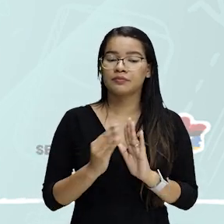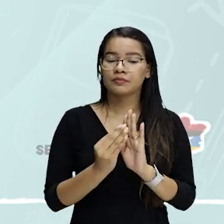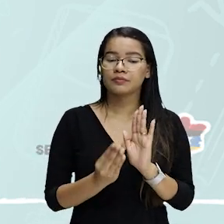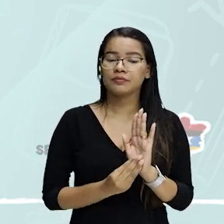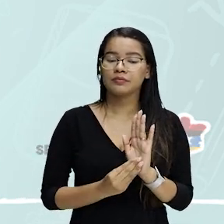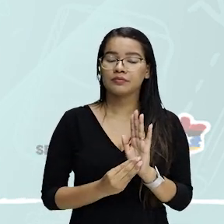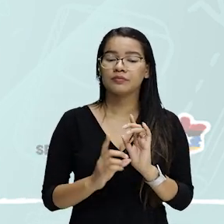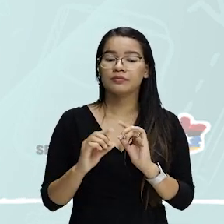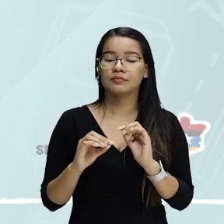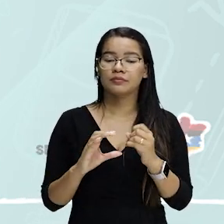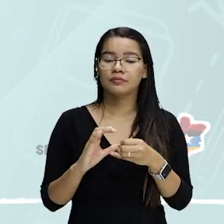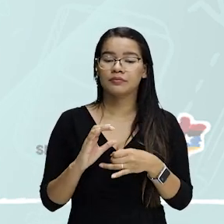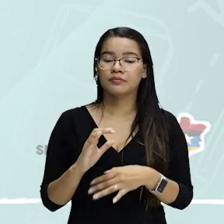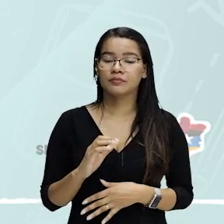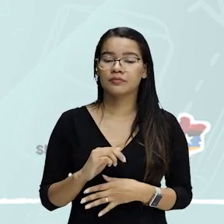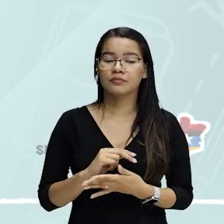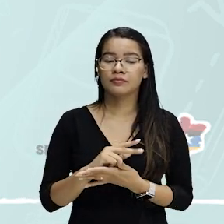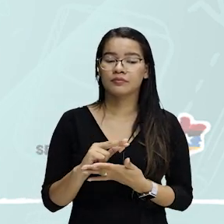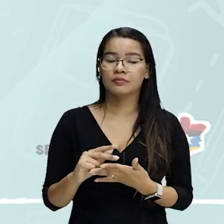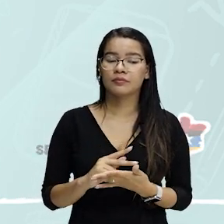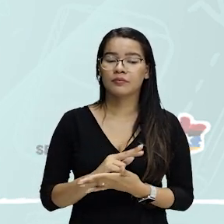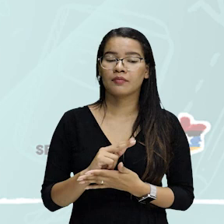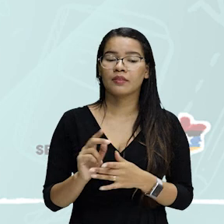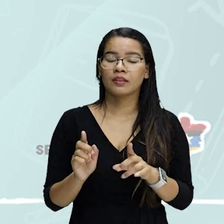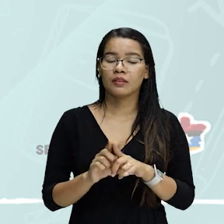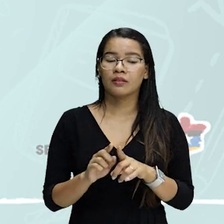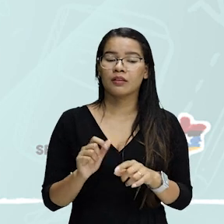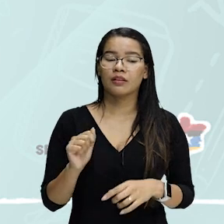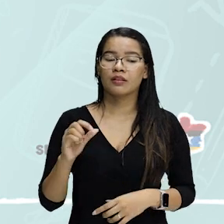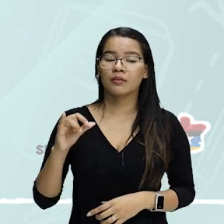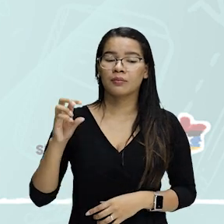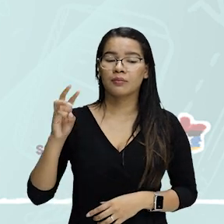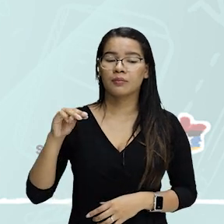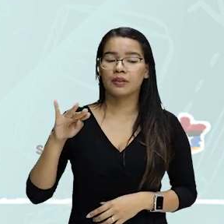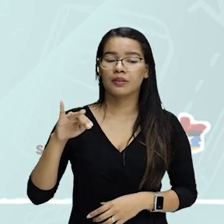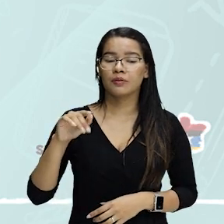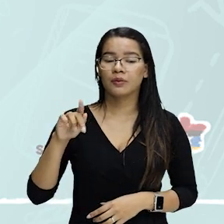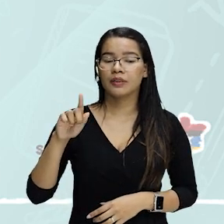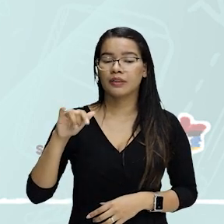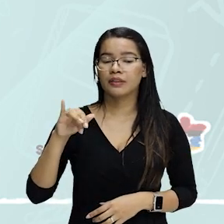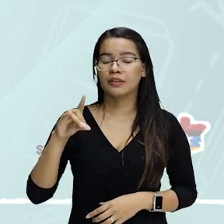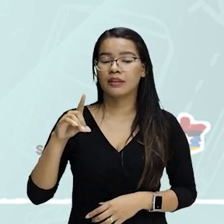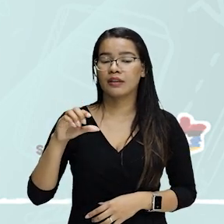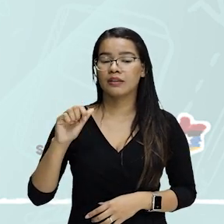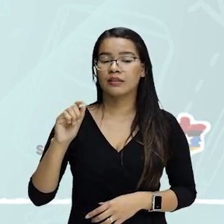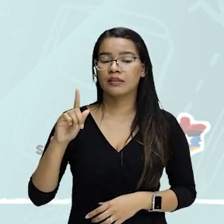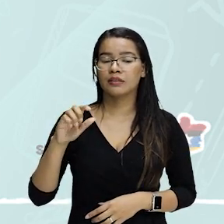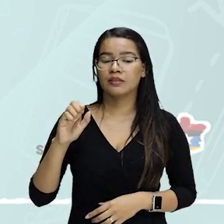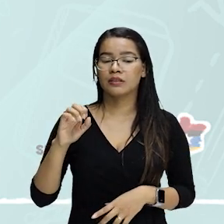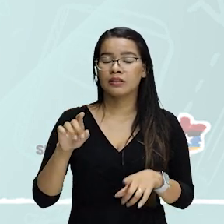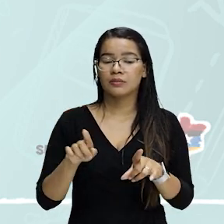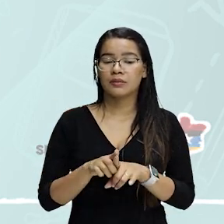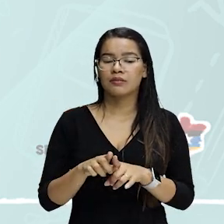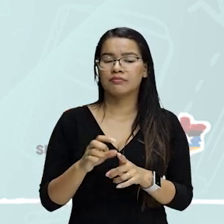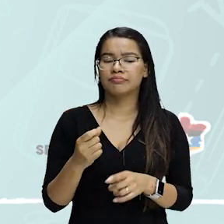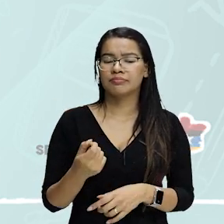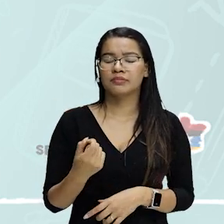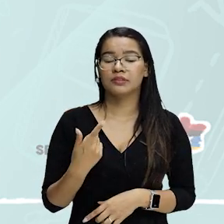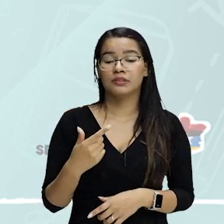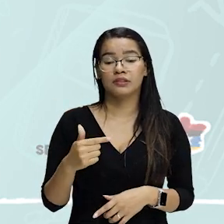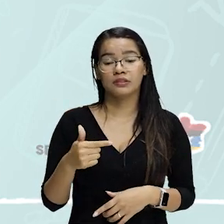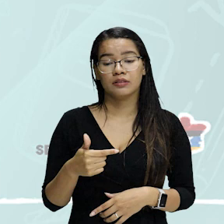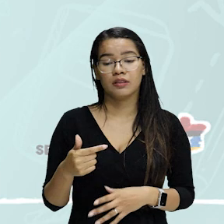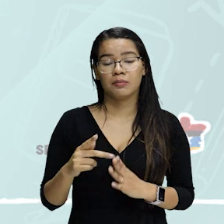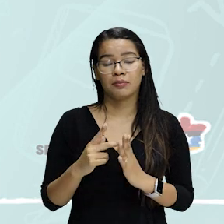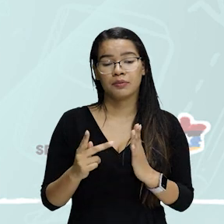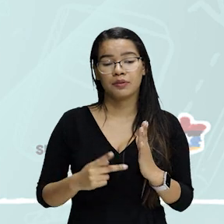pela plurissignificação, pela ambiguidade, pela estranheza. Dessa forma, gente, a poesia,